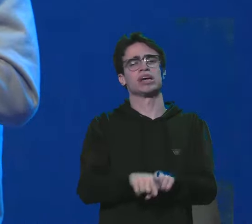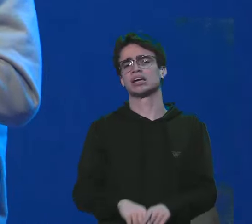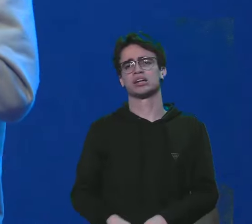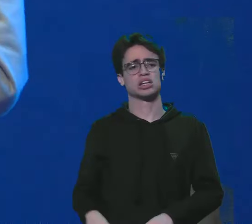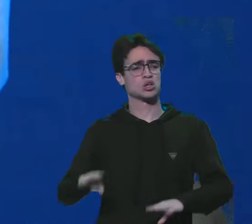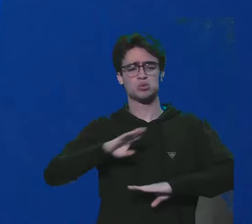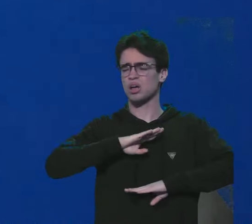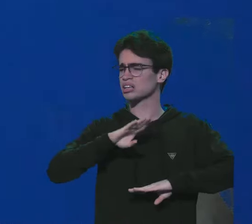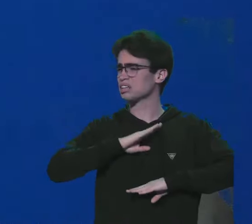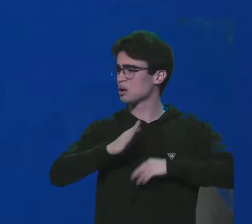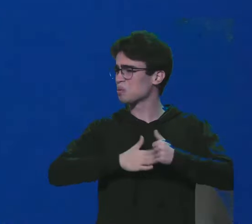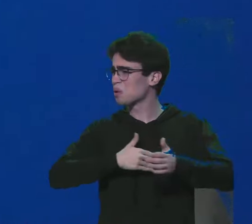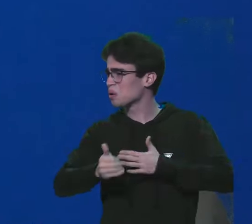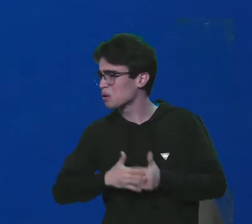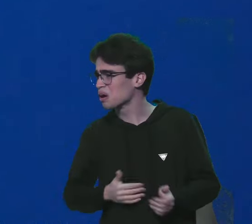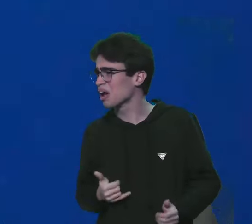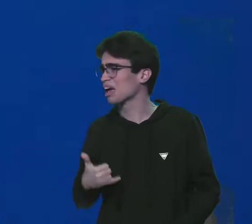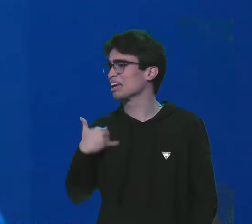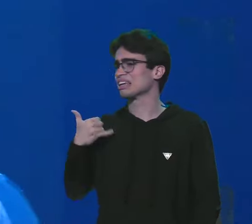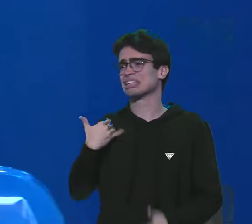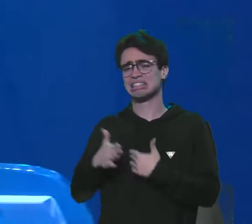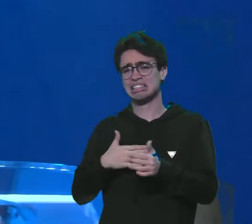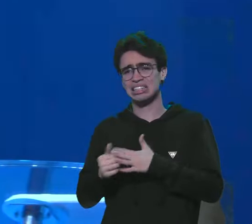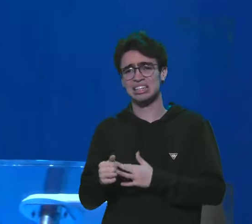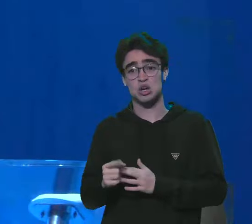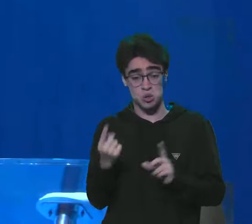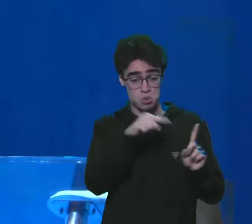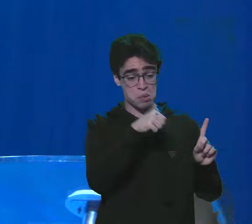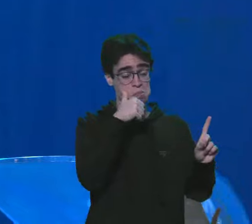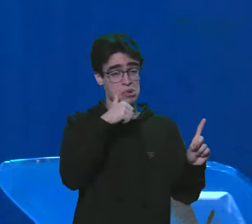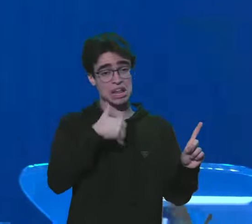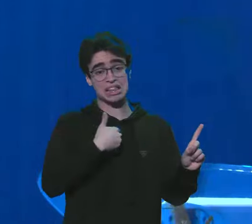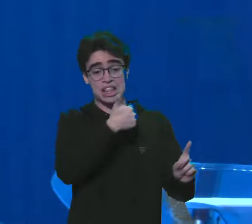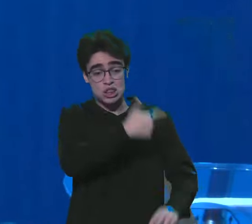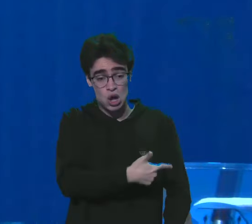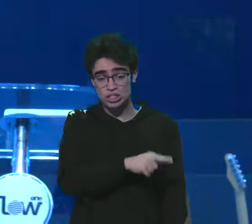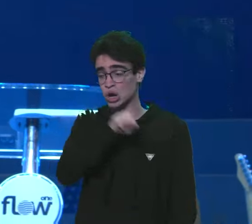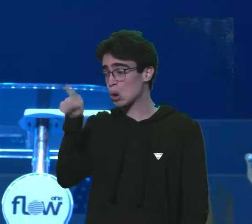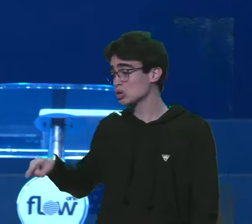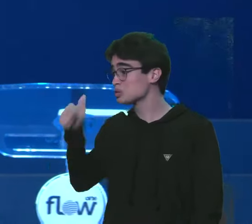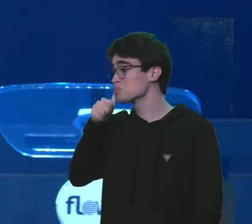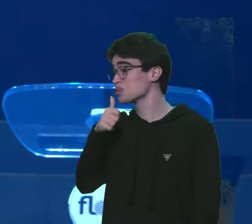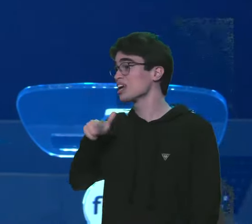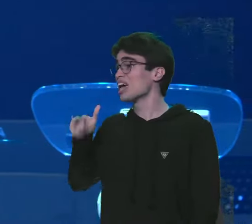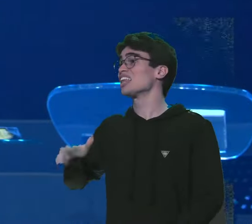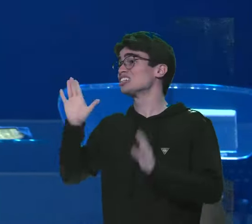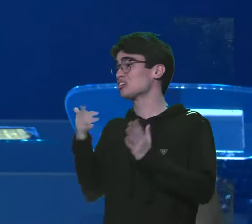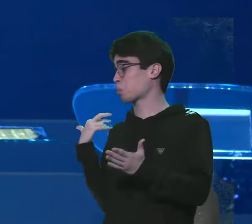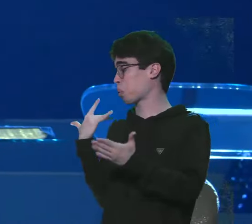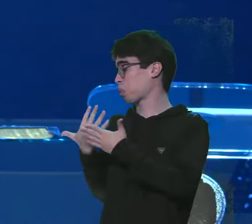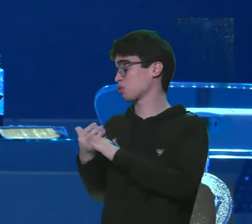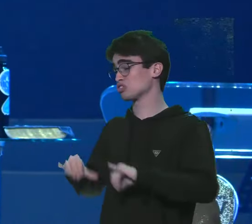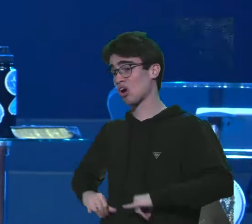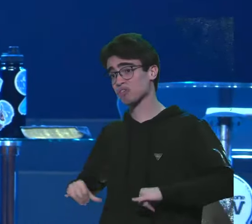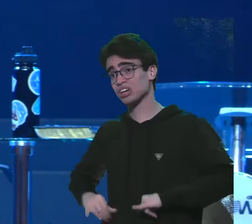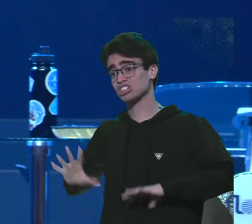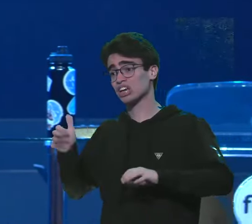condição, não importa a idade. Uma era uma menina de 12 anos, a outra era uma mulher que estava sofrendo há 12